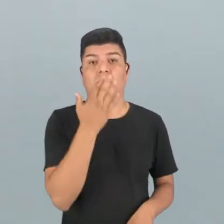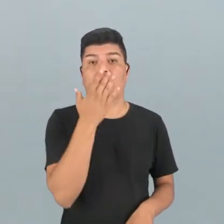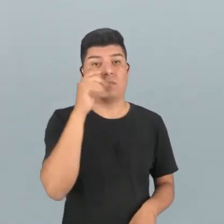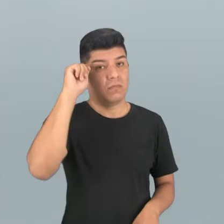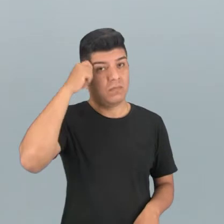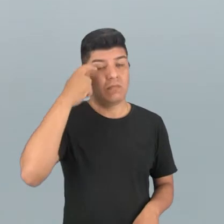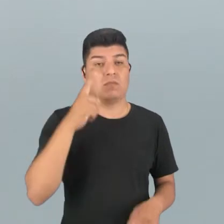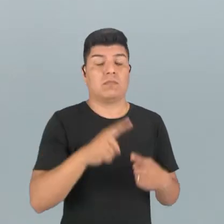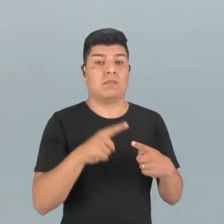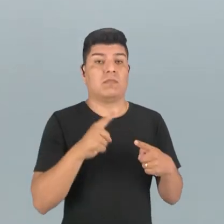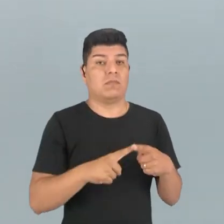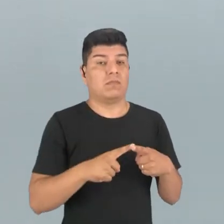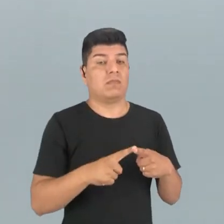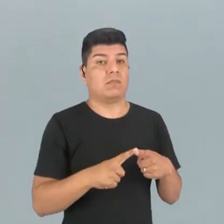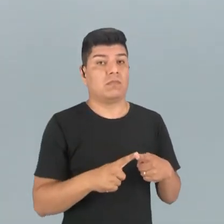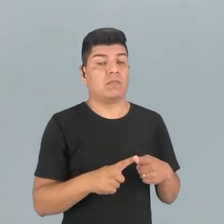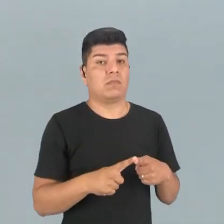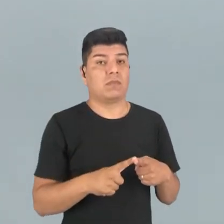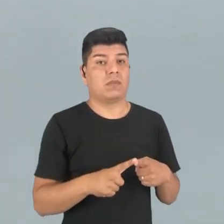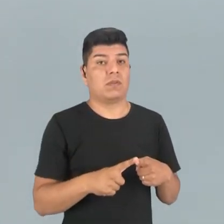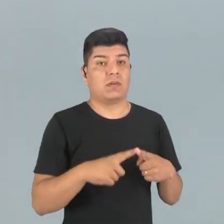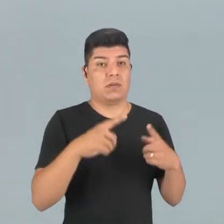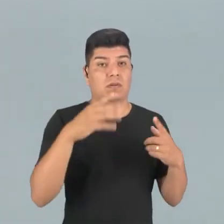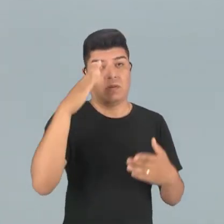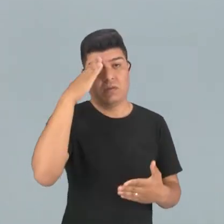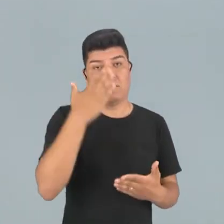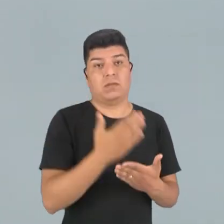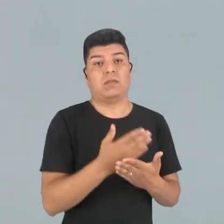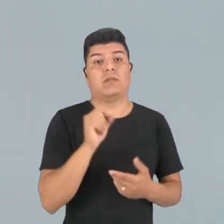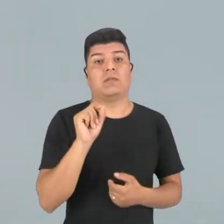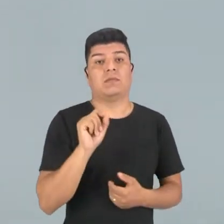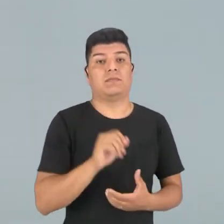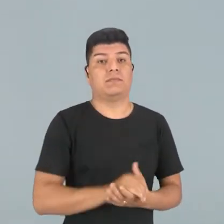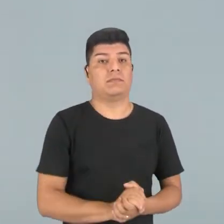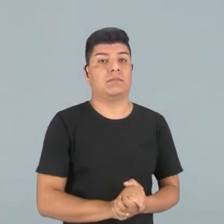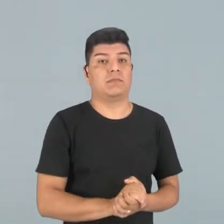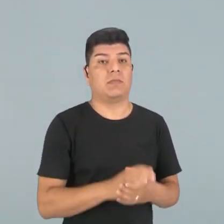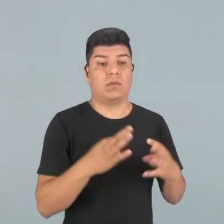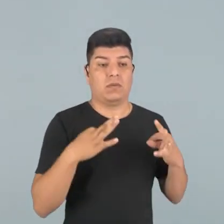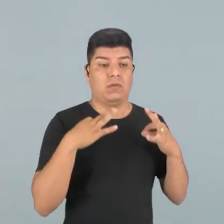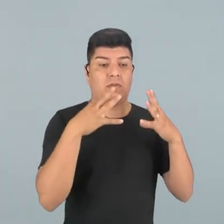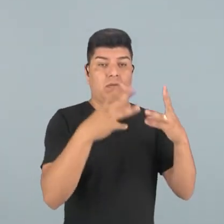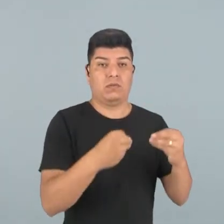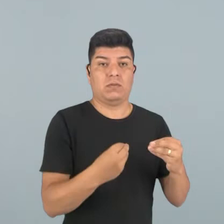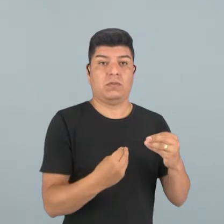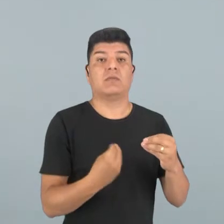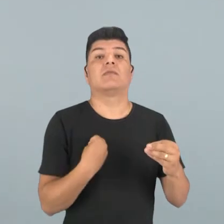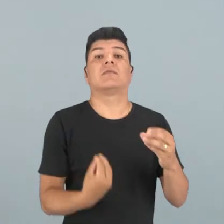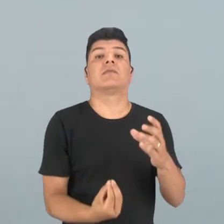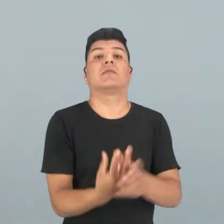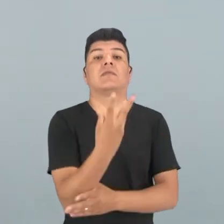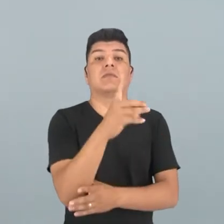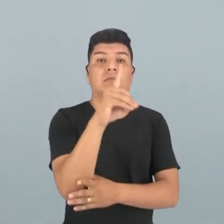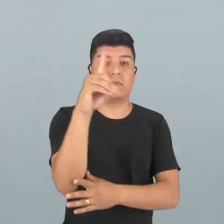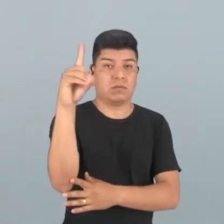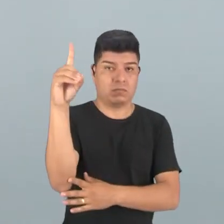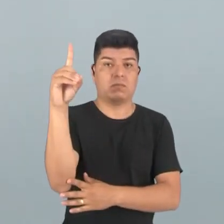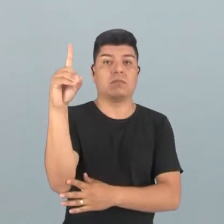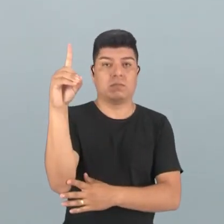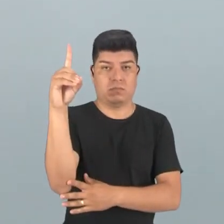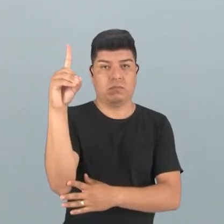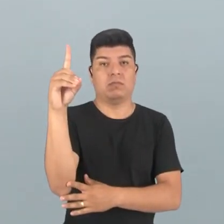porque eu acredito que todos nós somos criações, né, divinas,